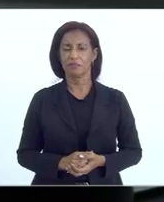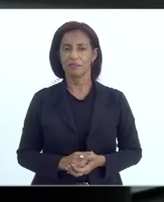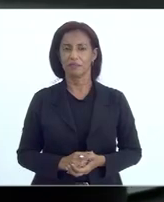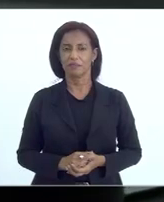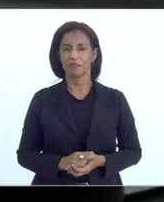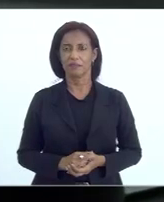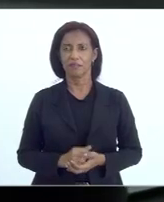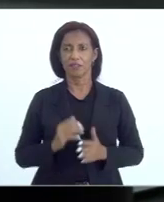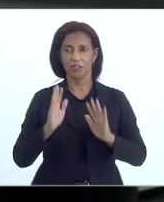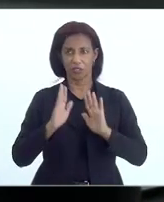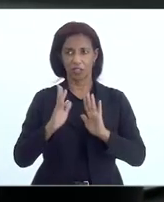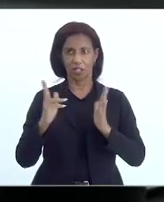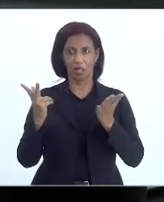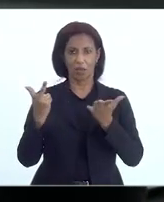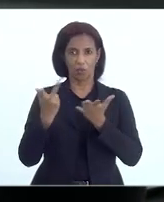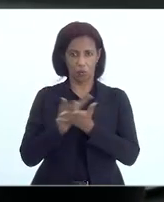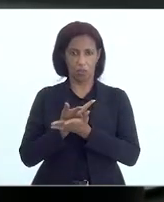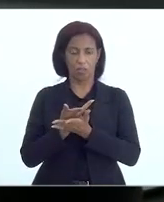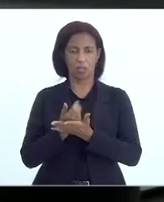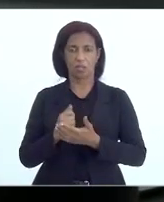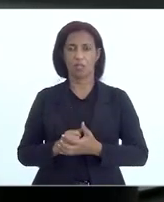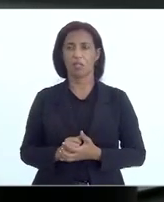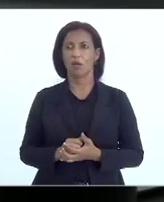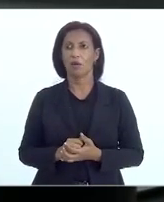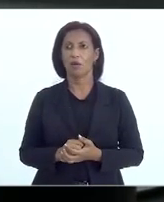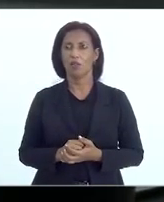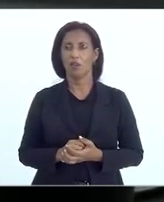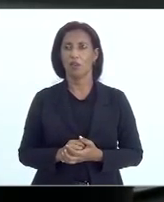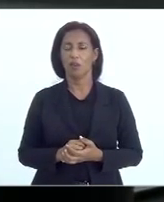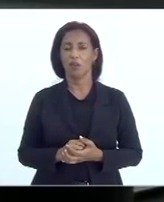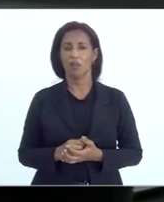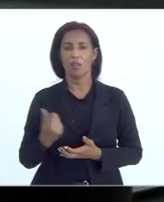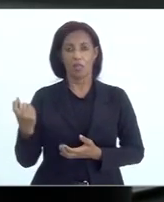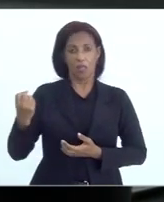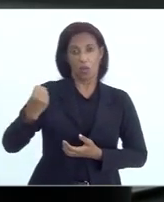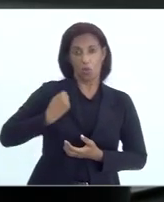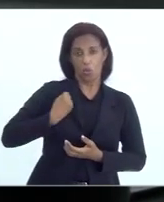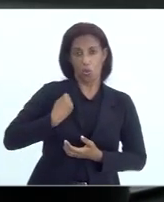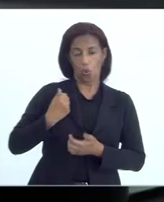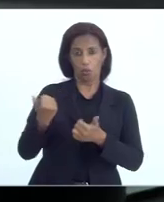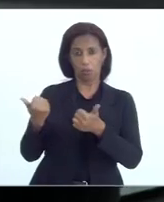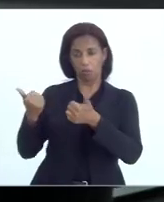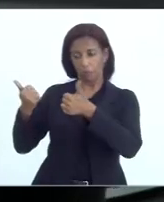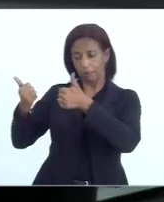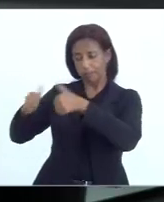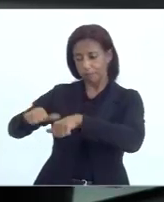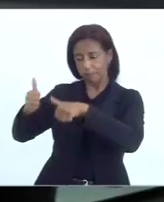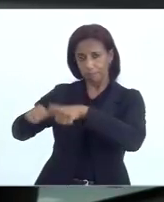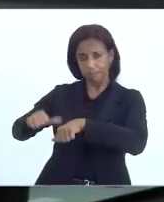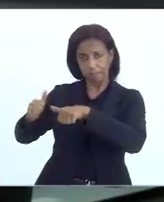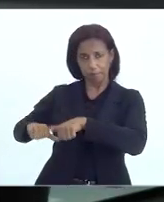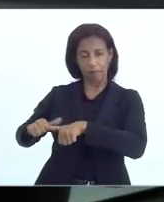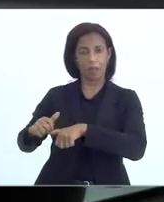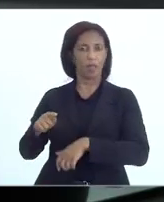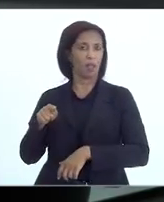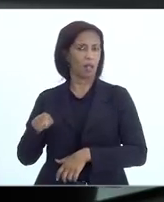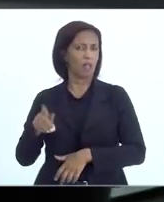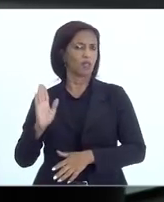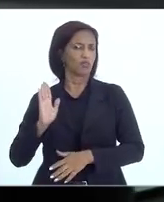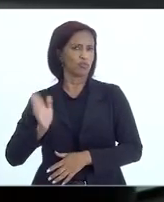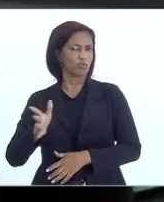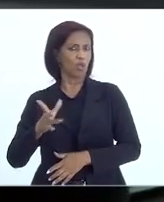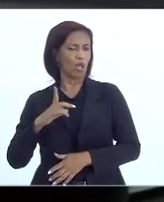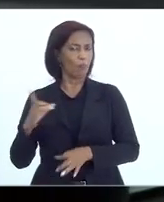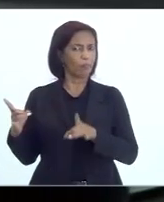bom então então a banca que é Foi a formuladora do exame da prova intelectual ela